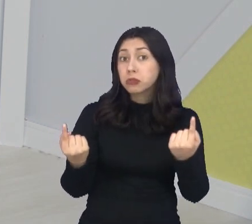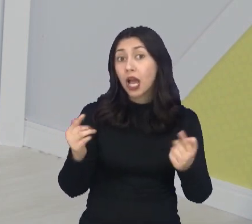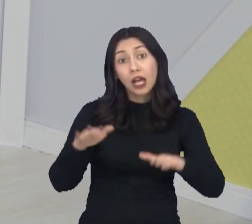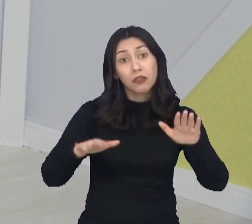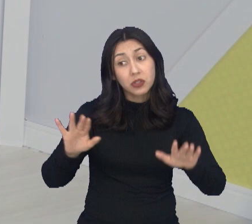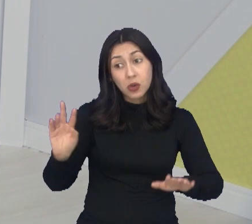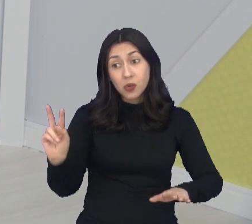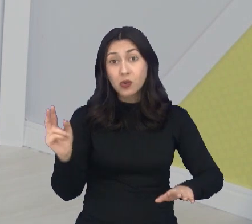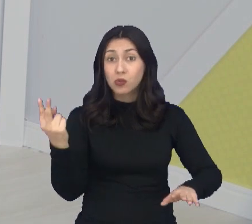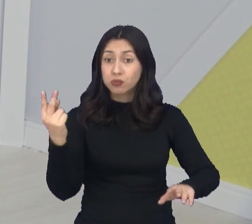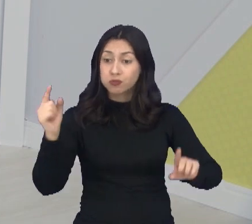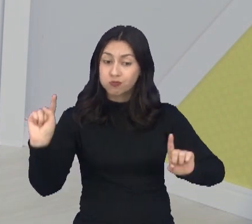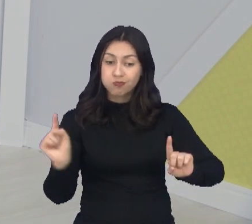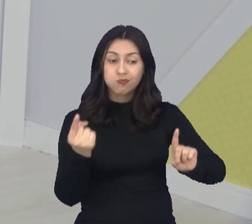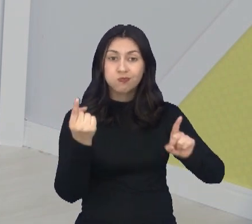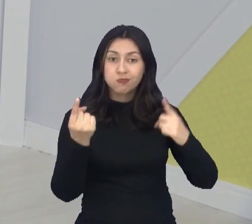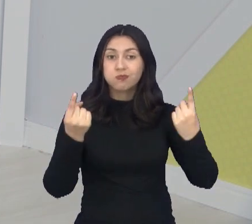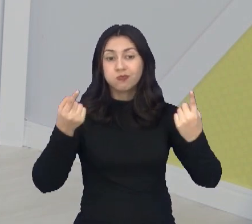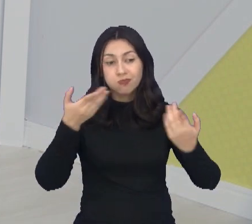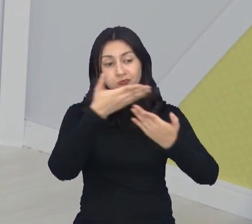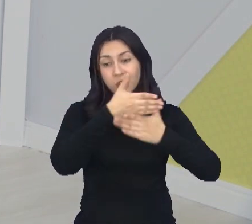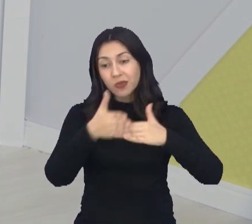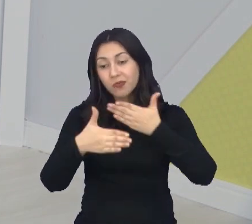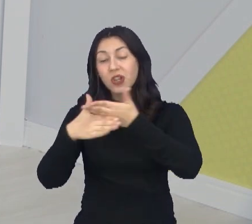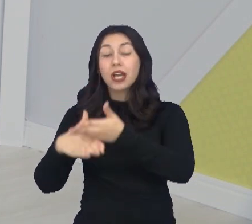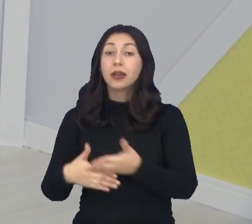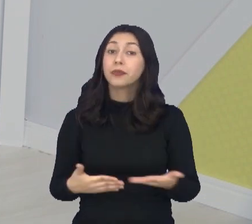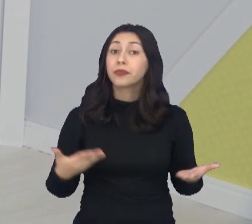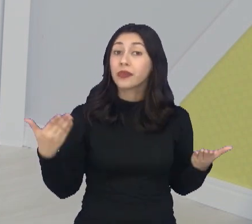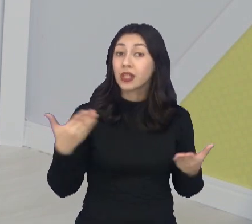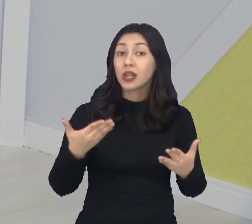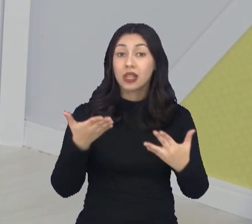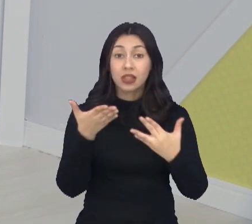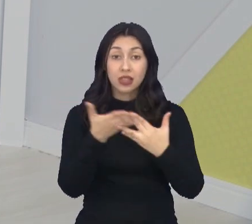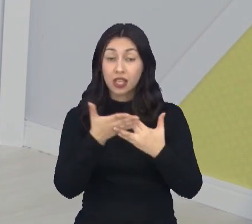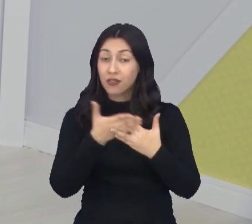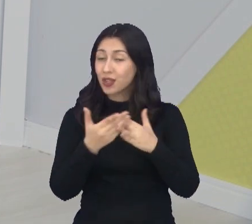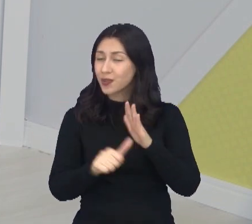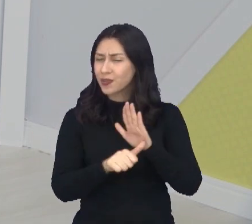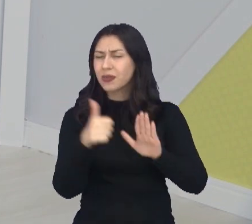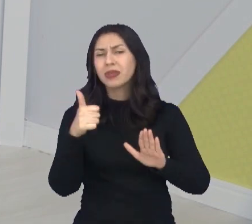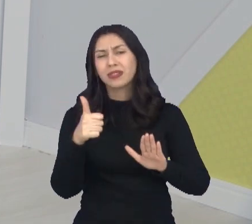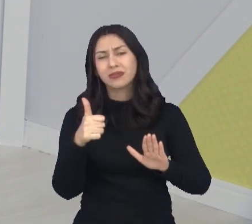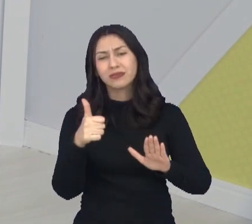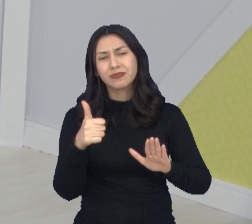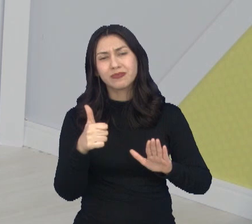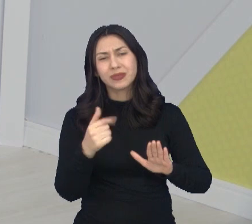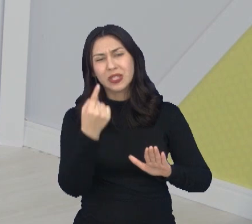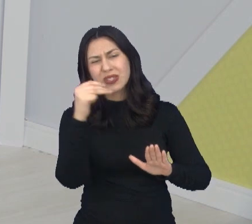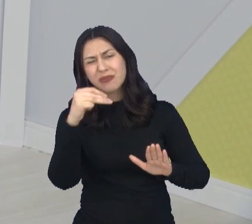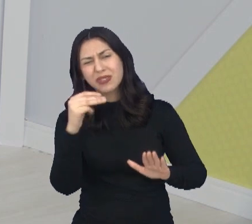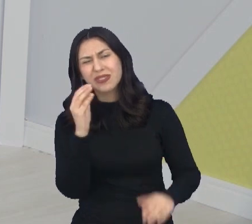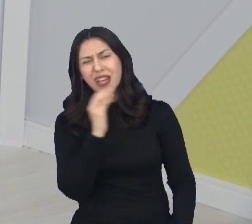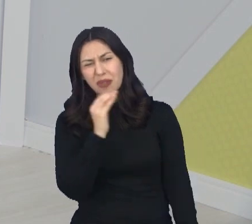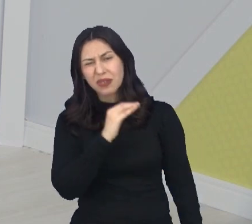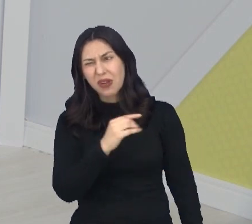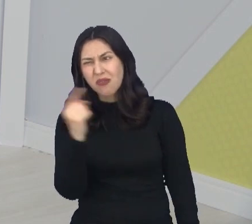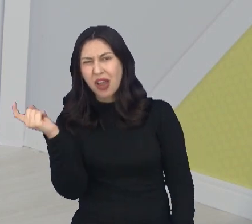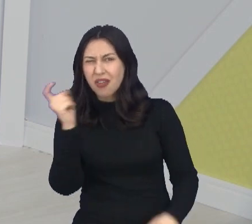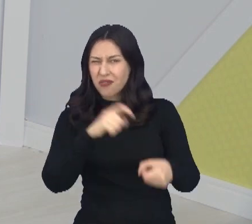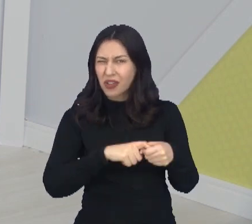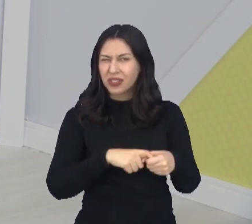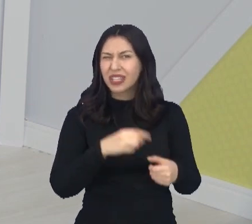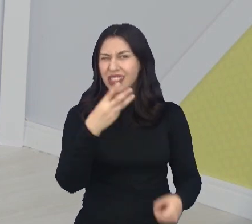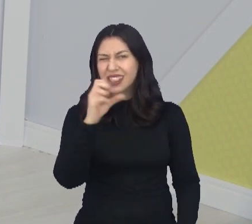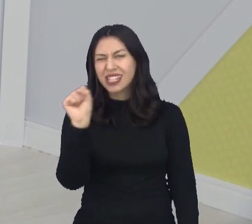sabe, se classificando aí para a Copa Paulista, tá certo? Vamos fazer o seguinte, a gente vai para o primeiro intervalo do dia, aquele 1 minutinho que você sabe que é pai bola, 30